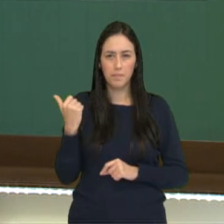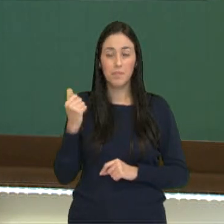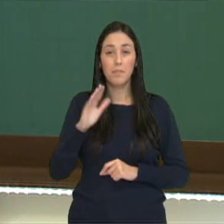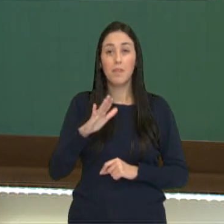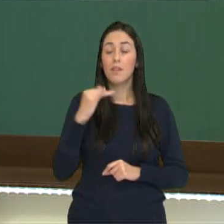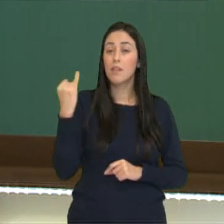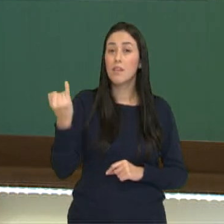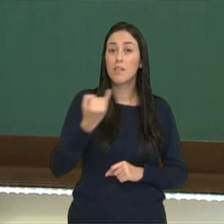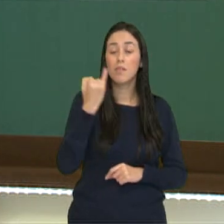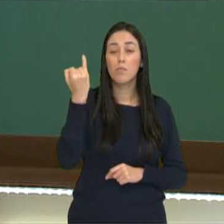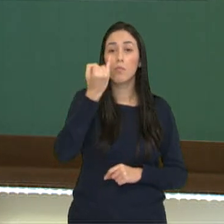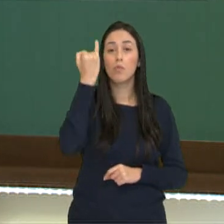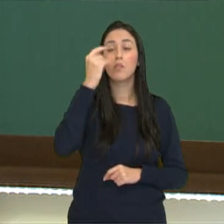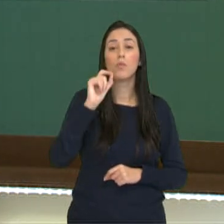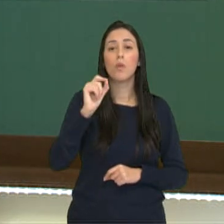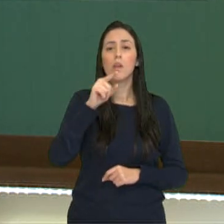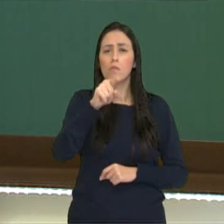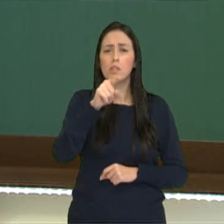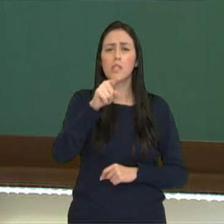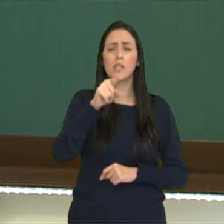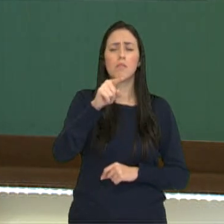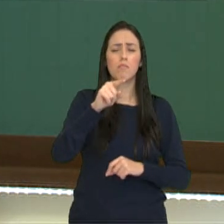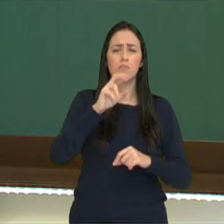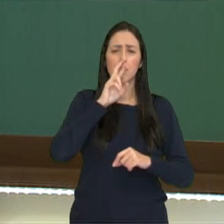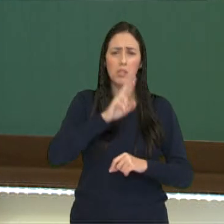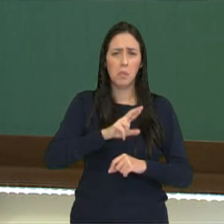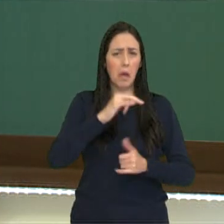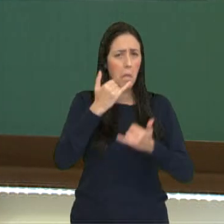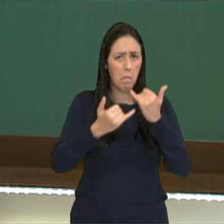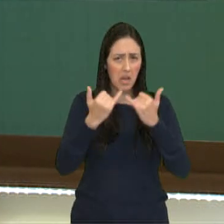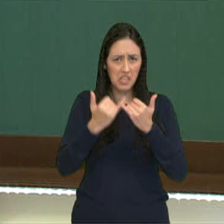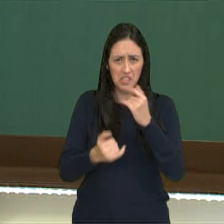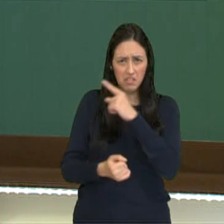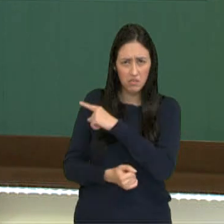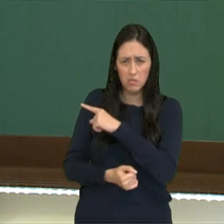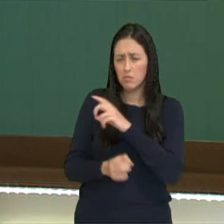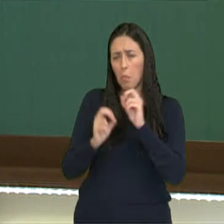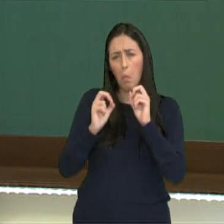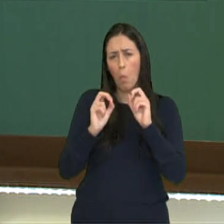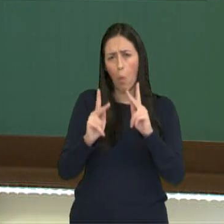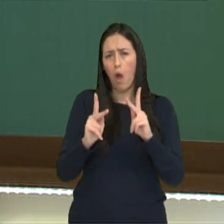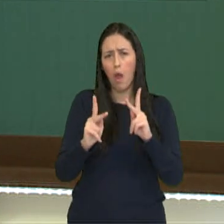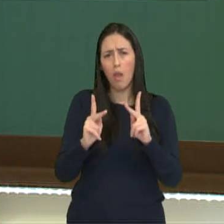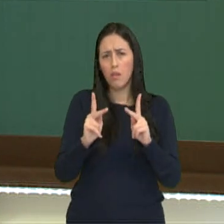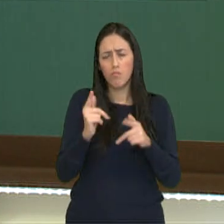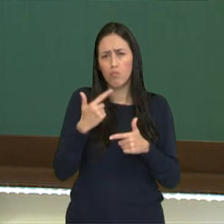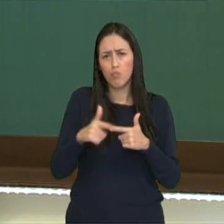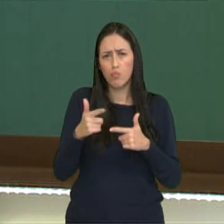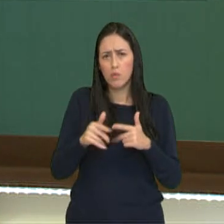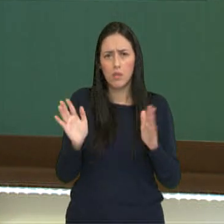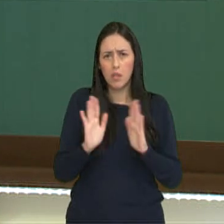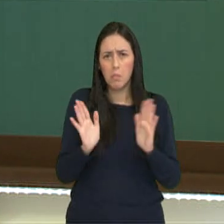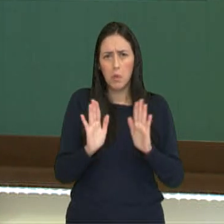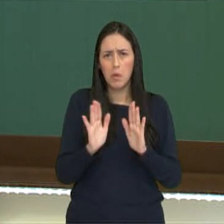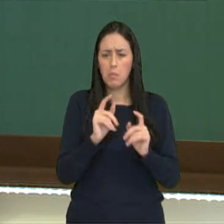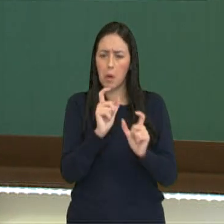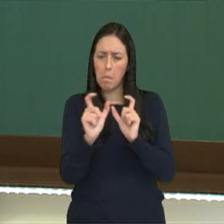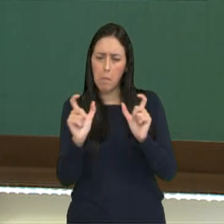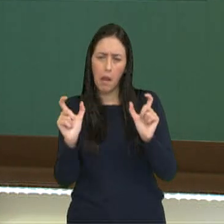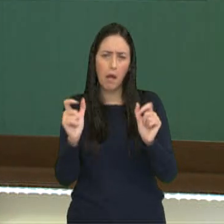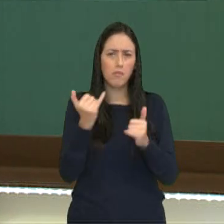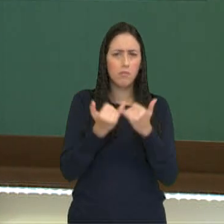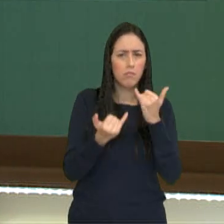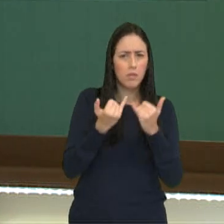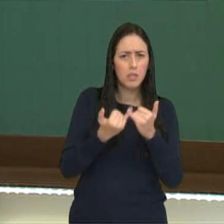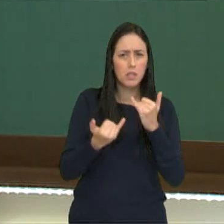importante, ó, se você usou outras palavras, colocou de forma diferente, vamos conferir se a ideia bate. Porque se a ideia estiver